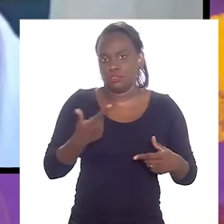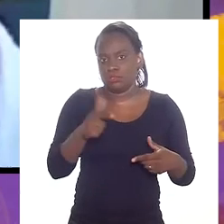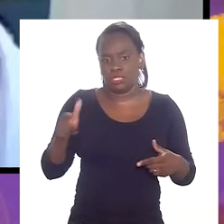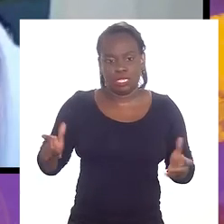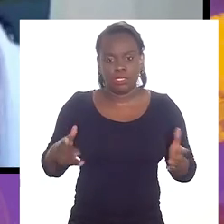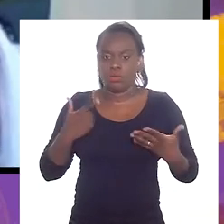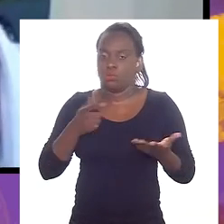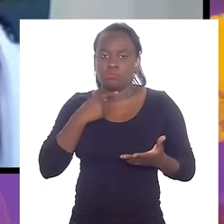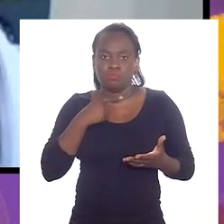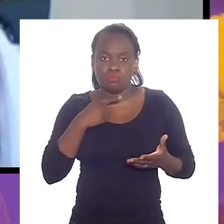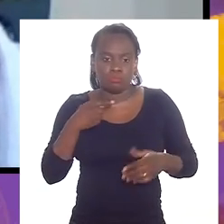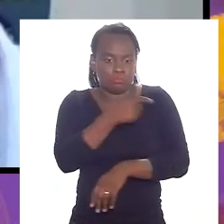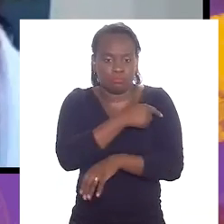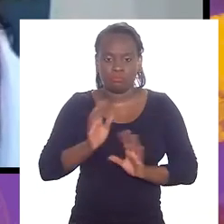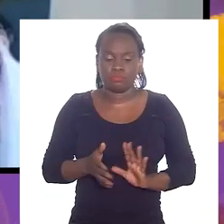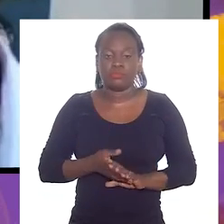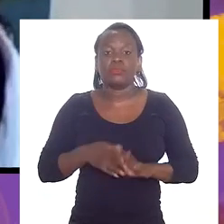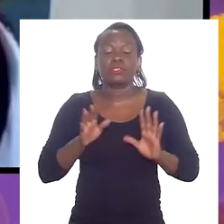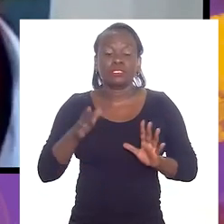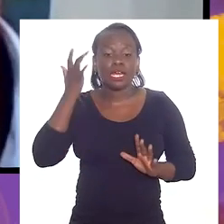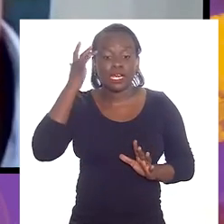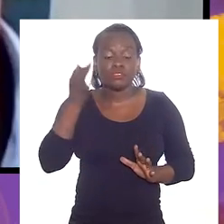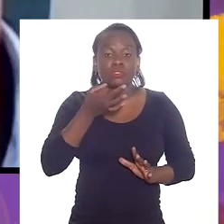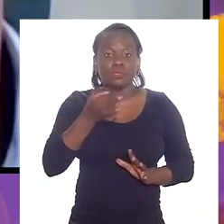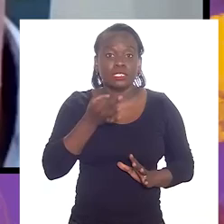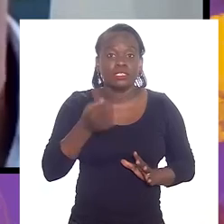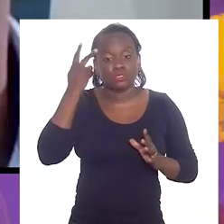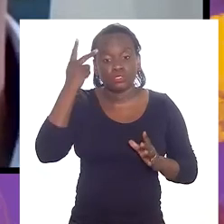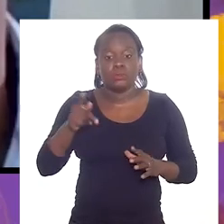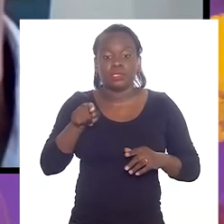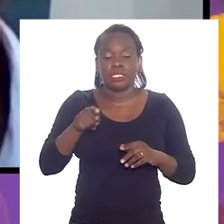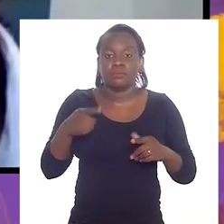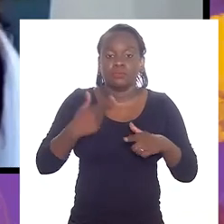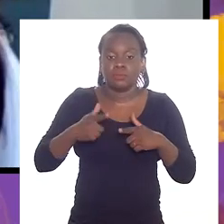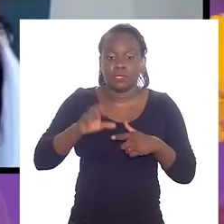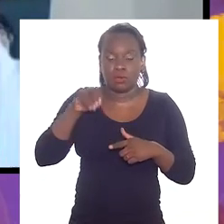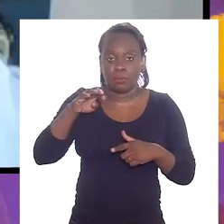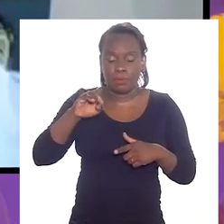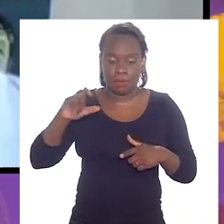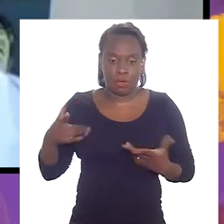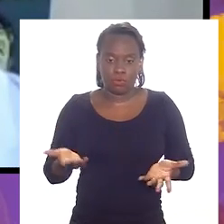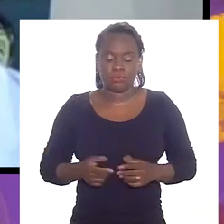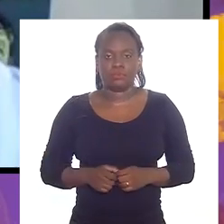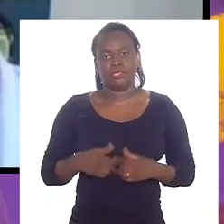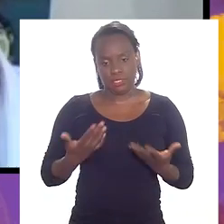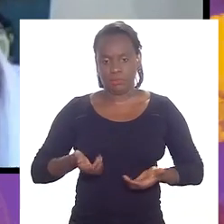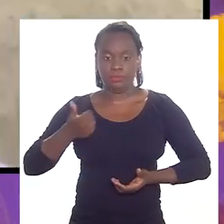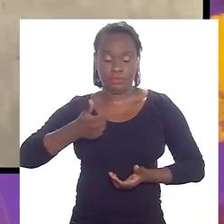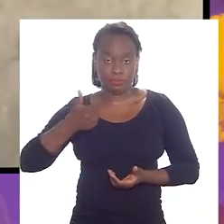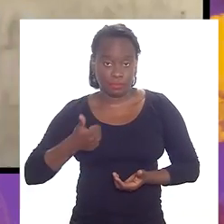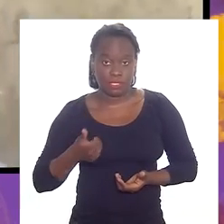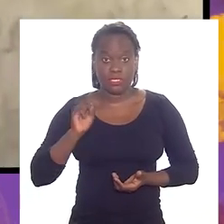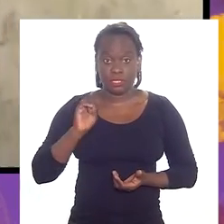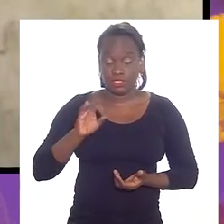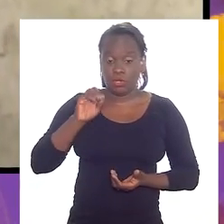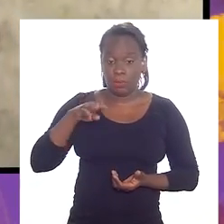aqueles que não tenham conseguido ser imunizados Qual é a sua opinião em relação a este caso da Conmebol em primeiro lugar